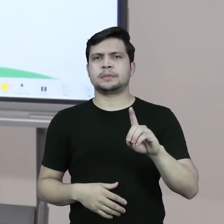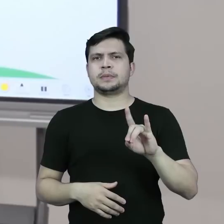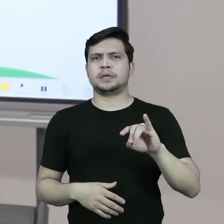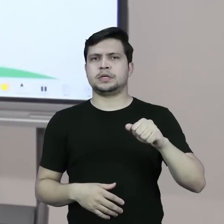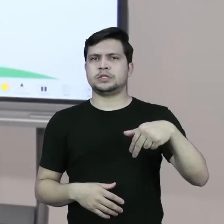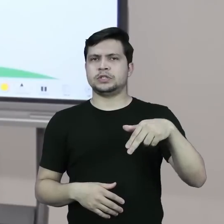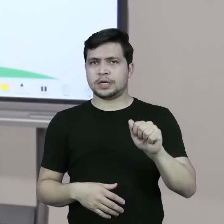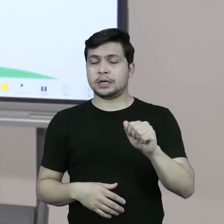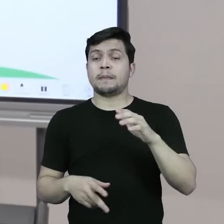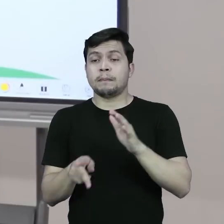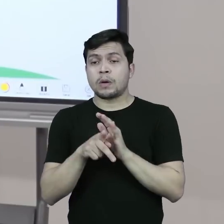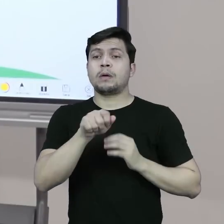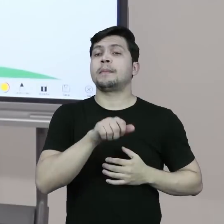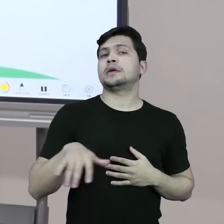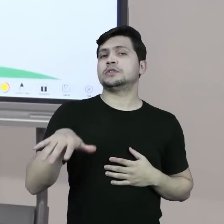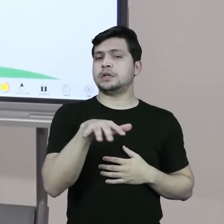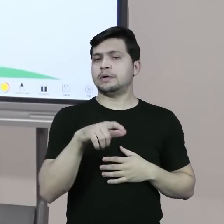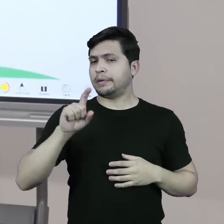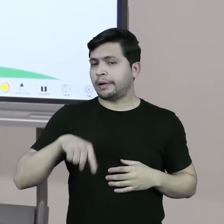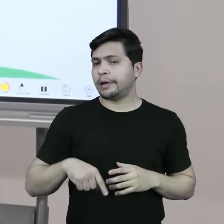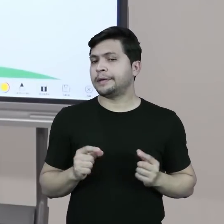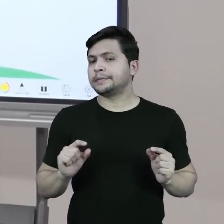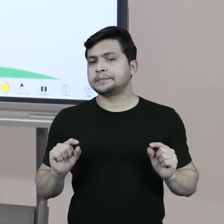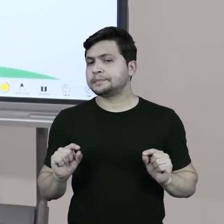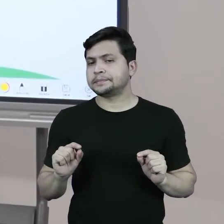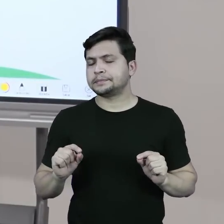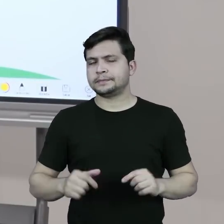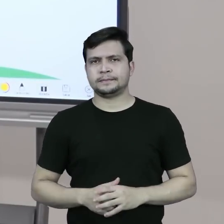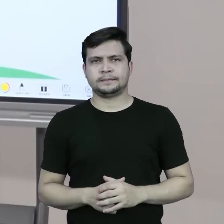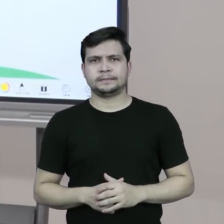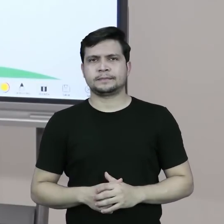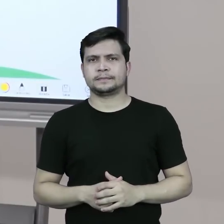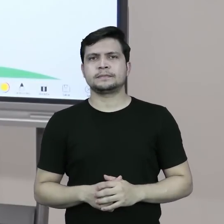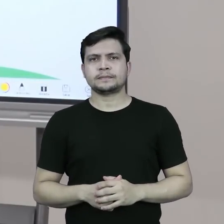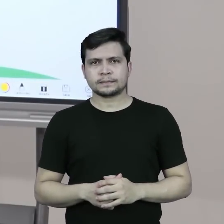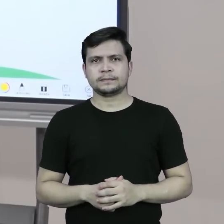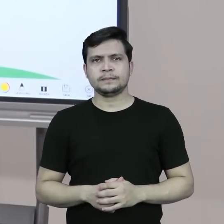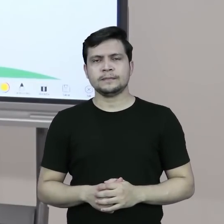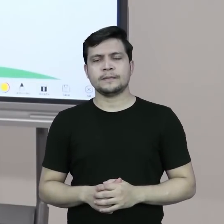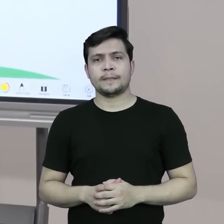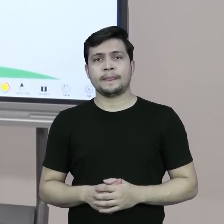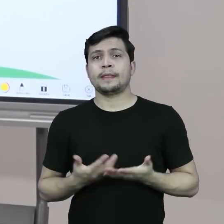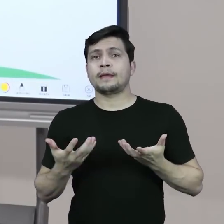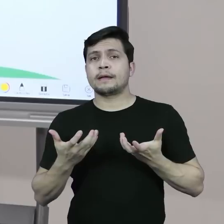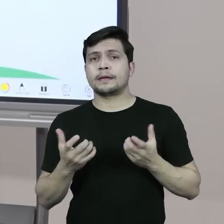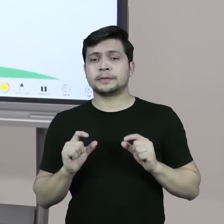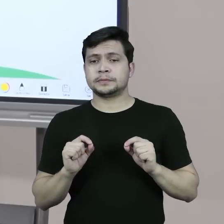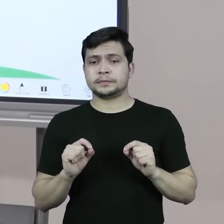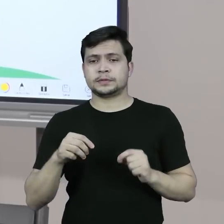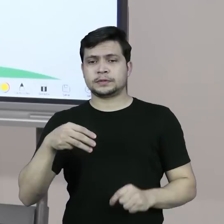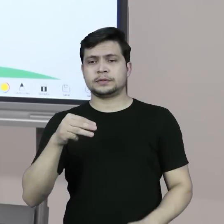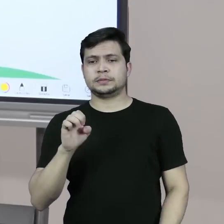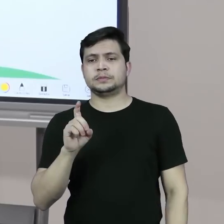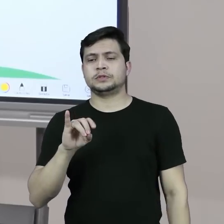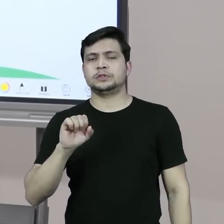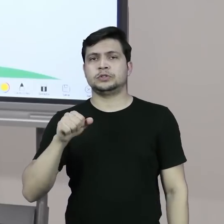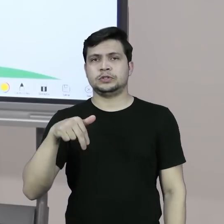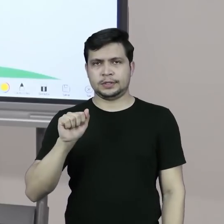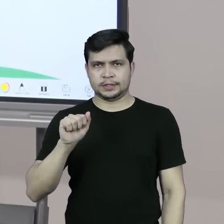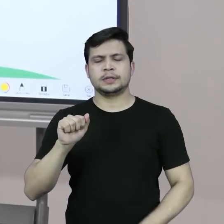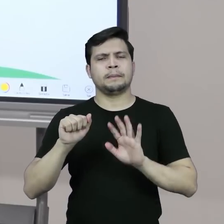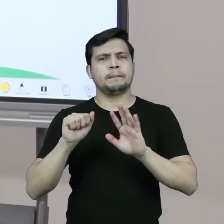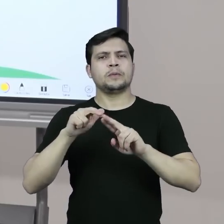Primeiro, nós temos 12 valores de 2000 a 2011. 12 valores é uma quantidade par. Então eu quero